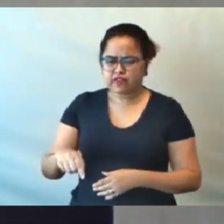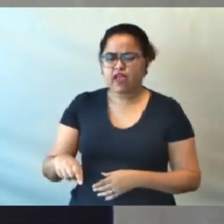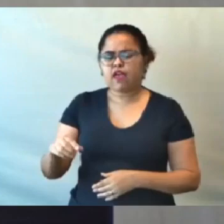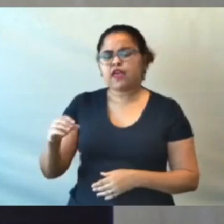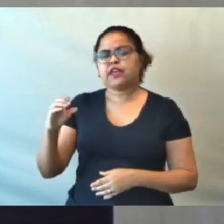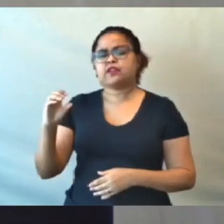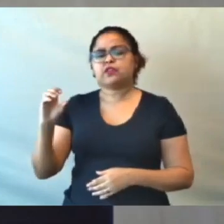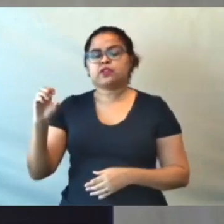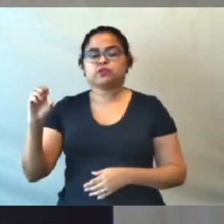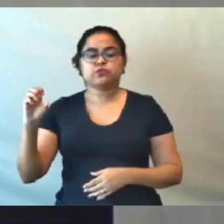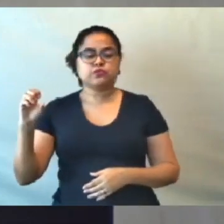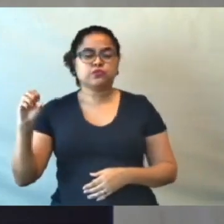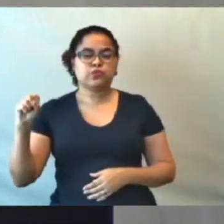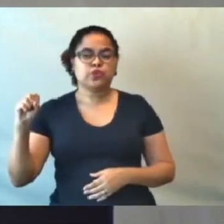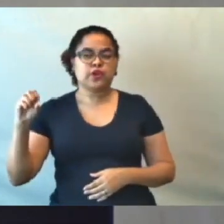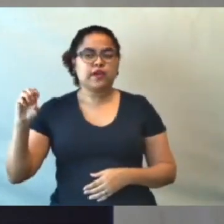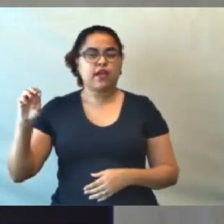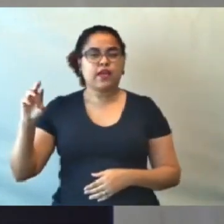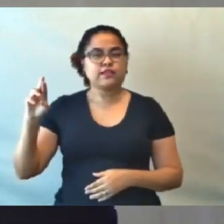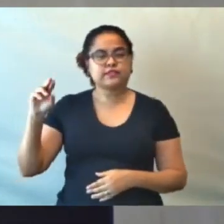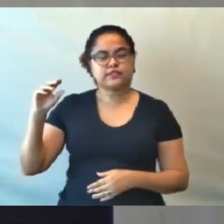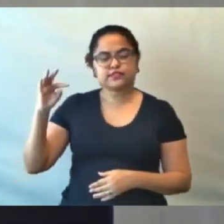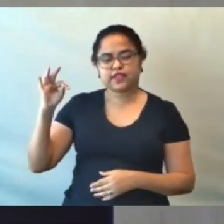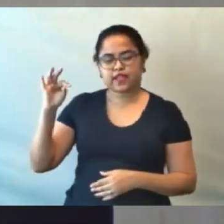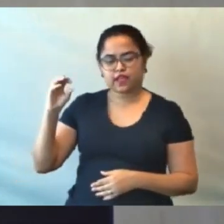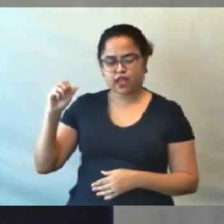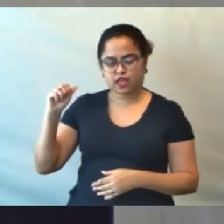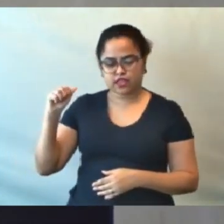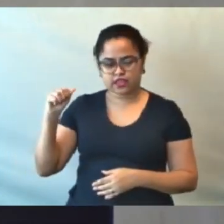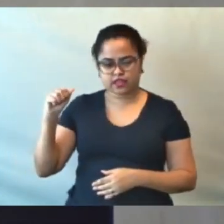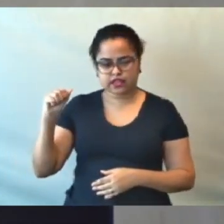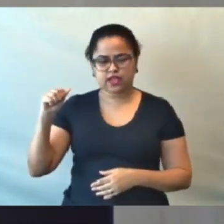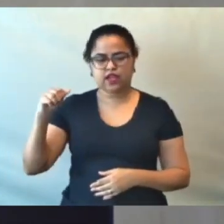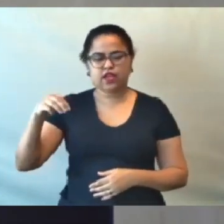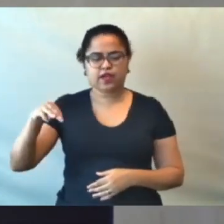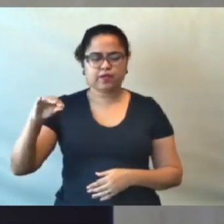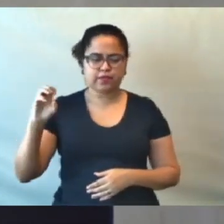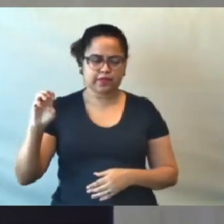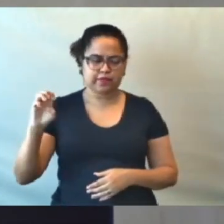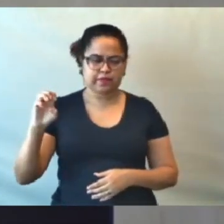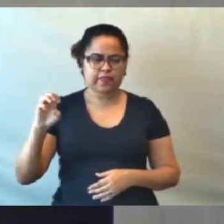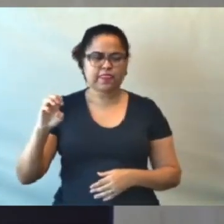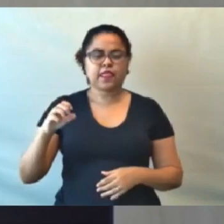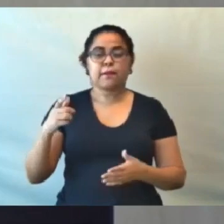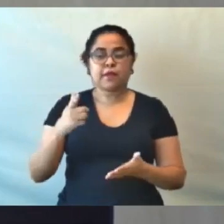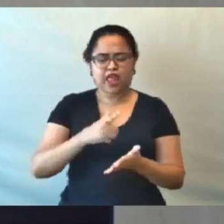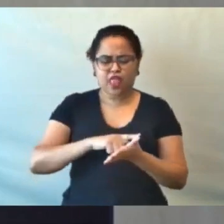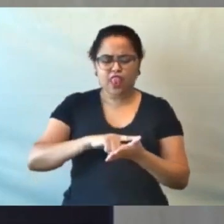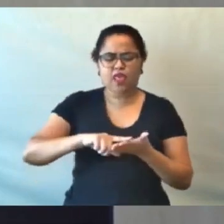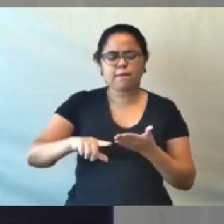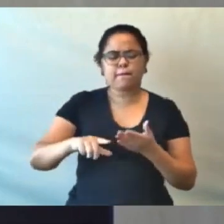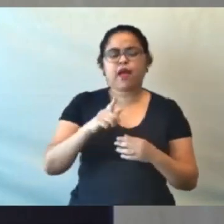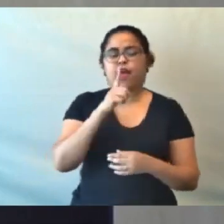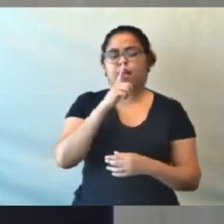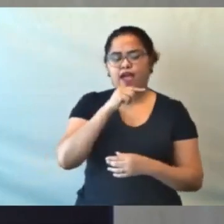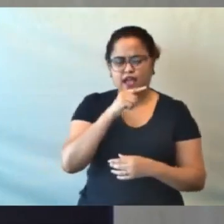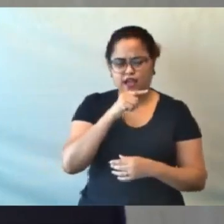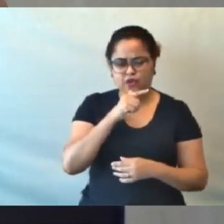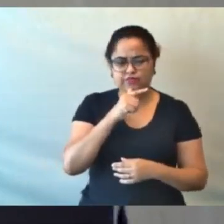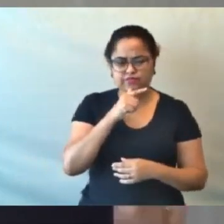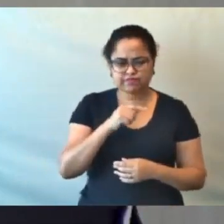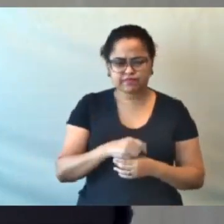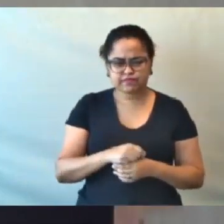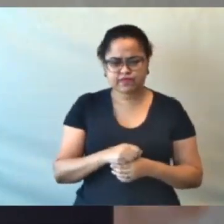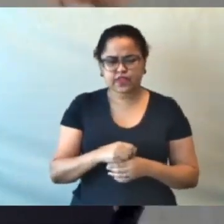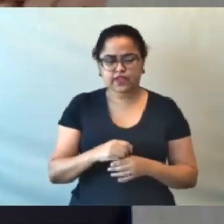para a limpeza da água. E aí é que a gente bate tanto na questão da classe 3, porque a classe